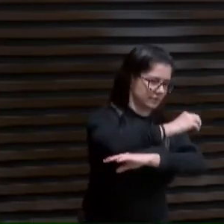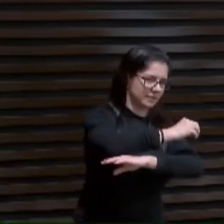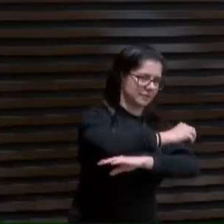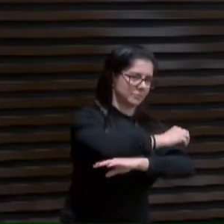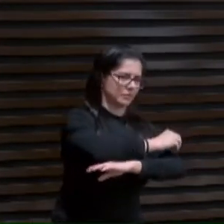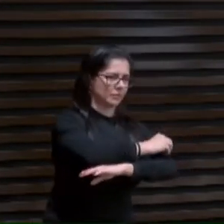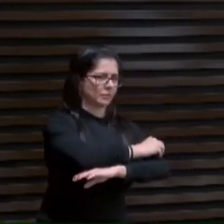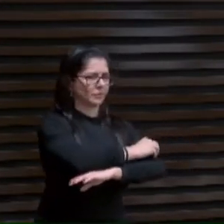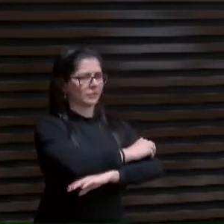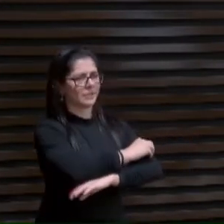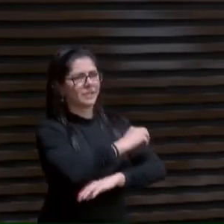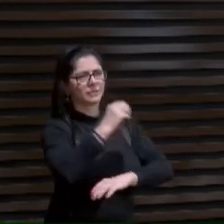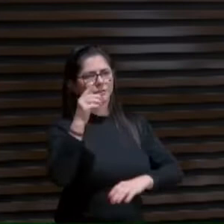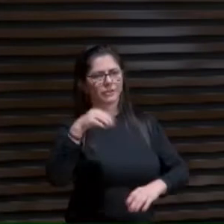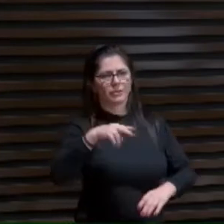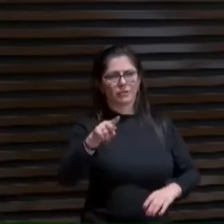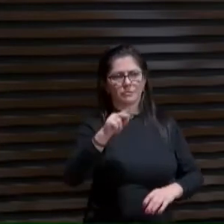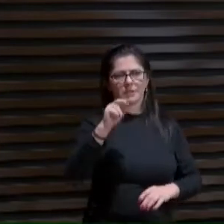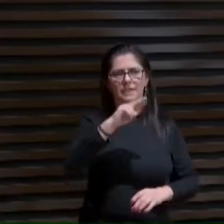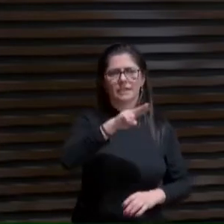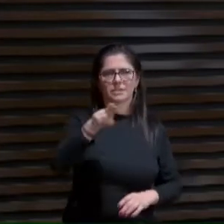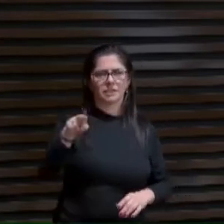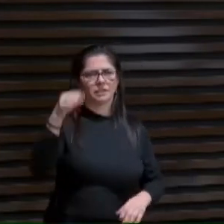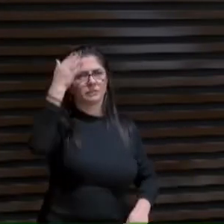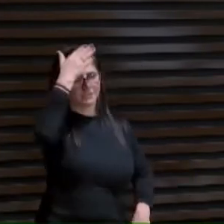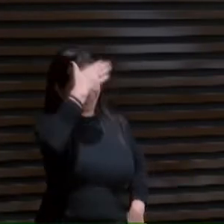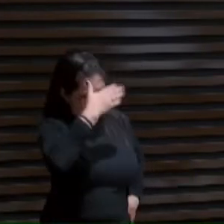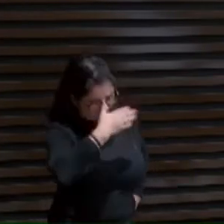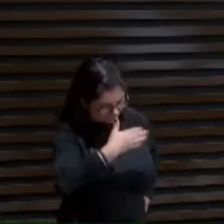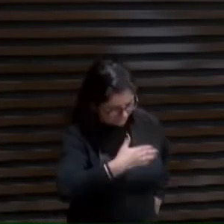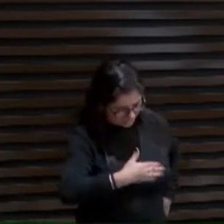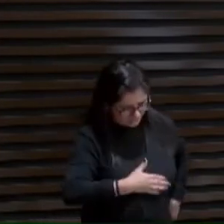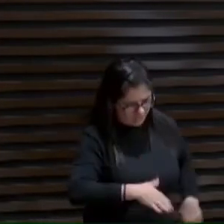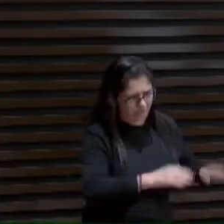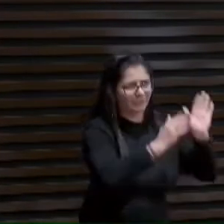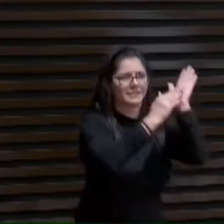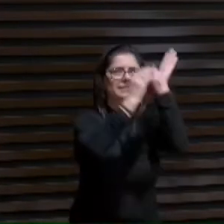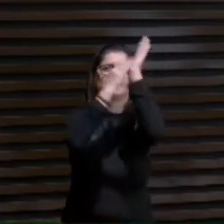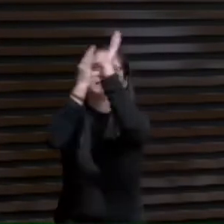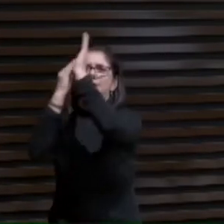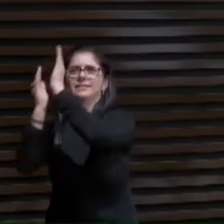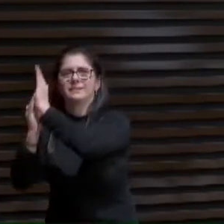sol se pôr, seu nome é digno de louvor.